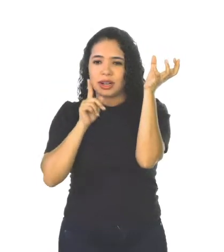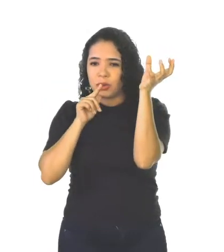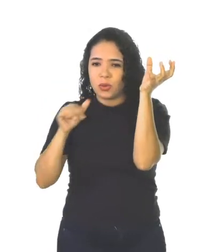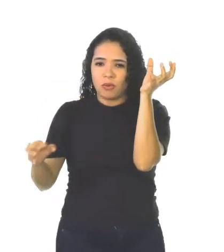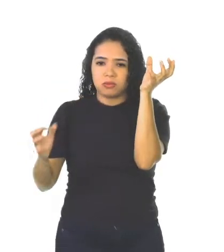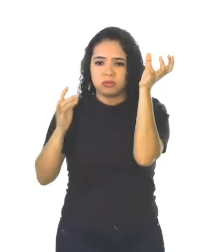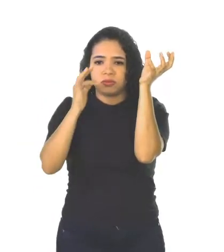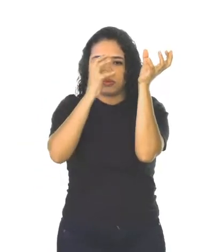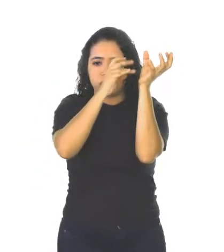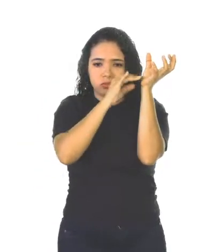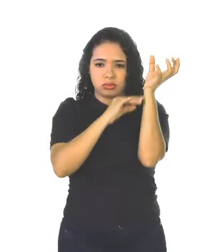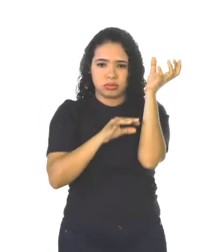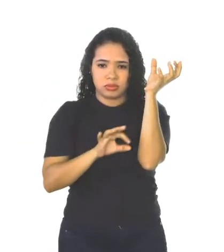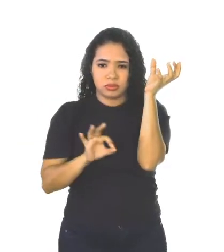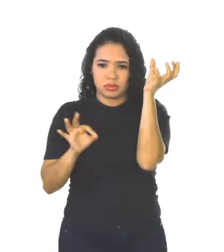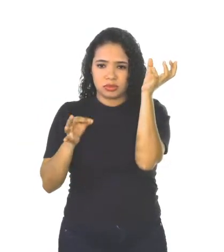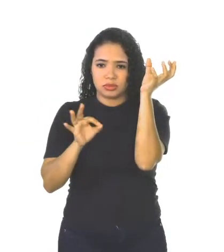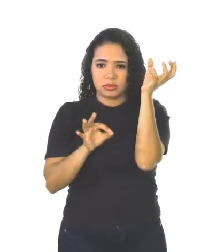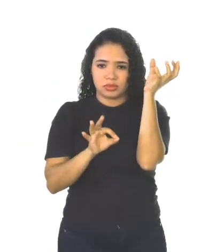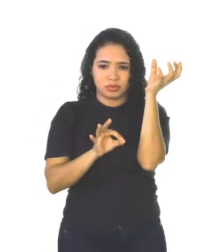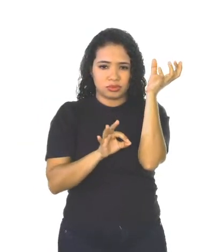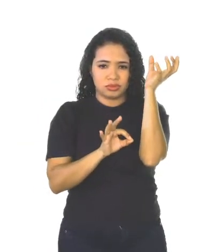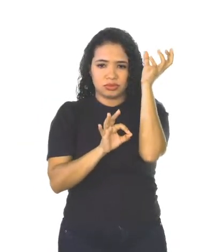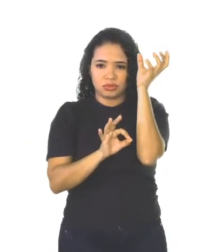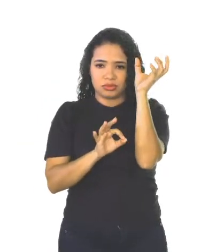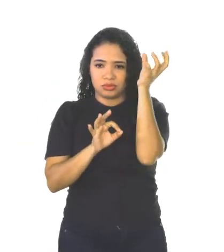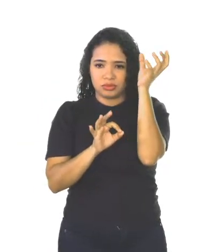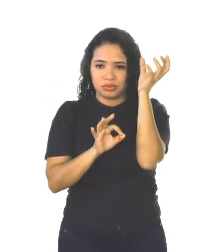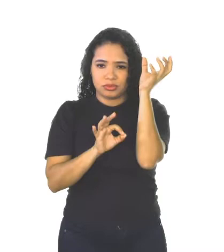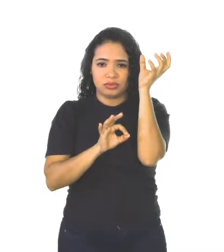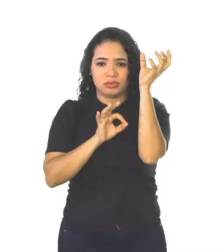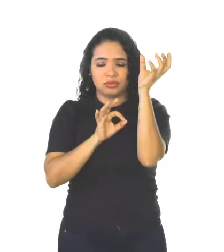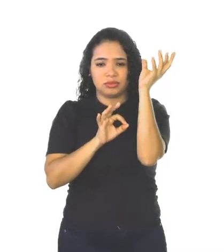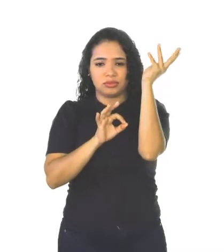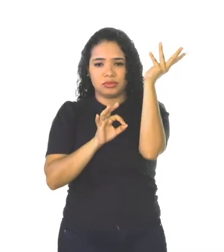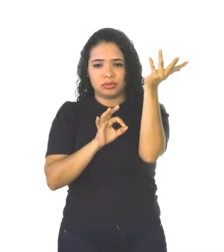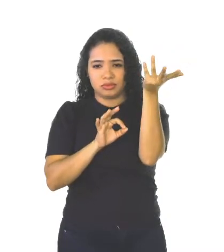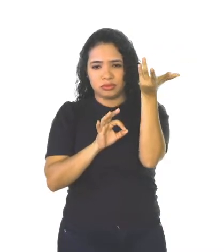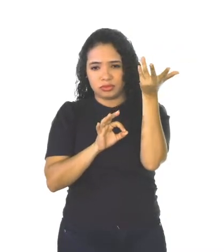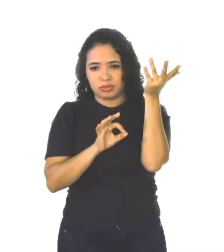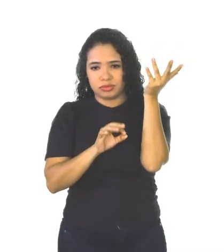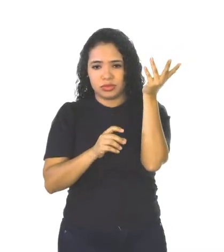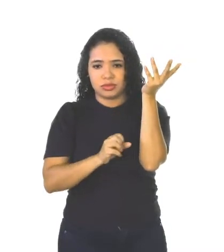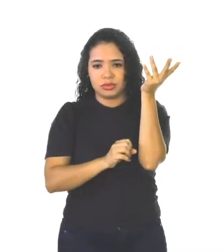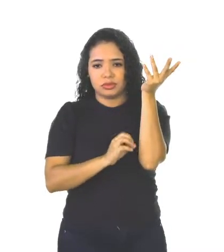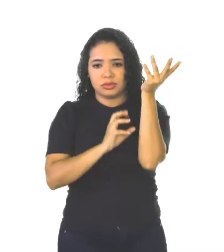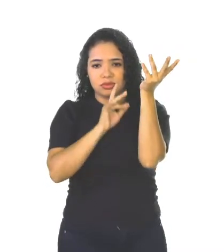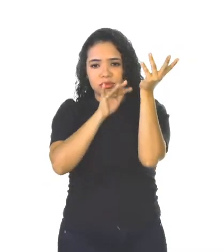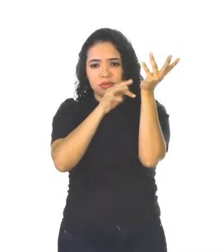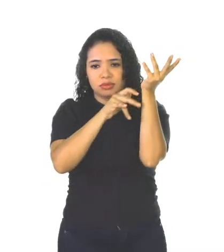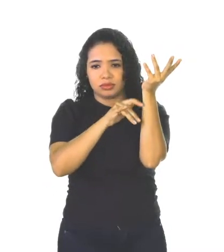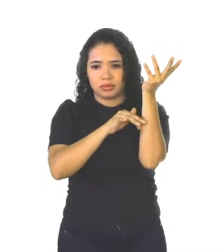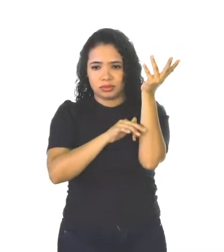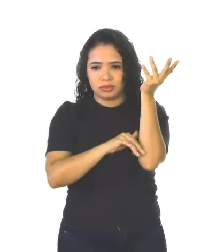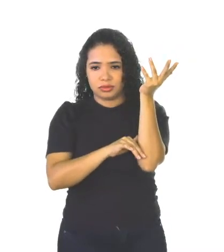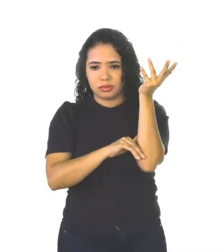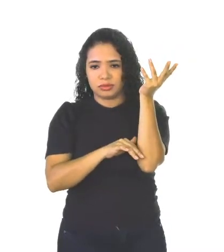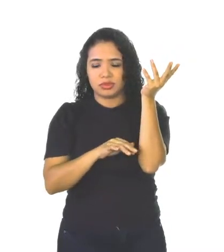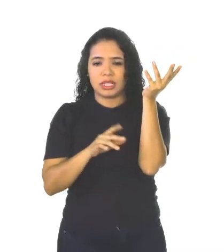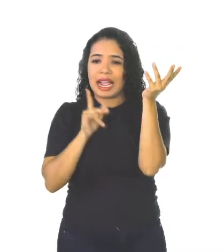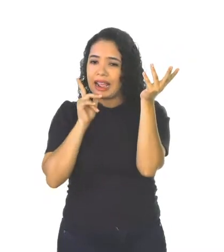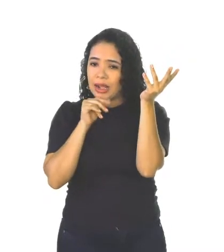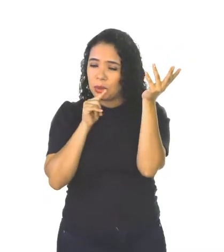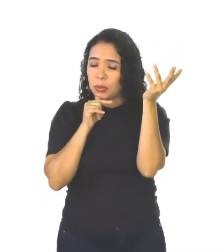miolo todo, no caule, nas pétalas e por toda a sua raiz. Recebeu